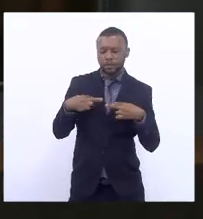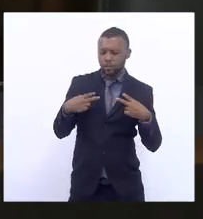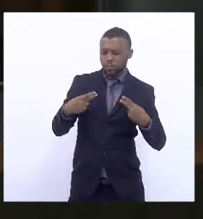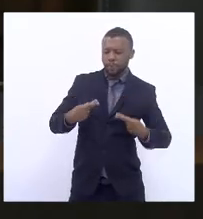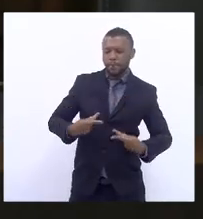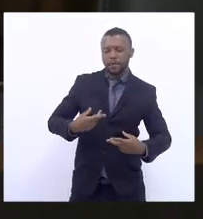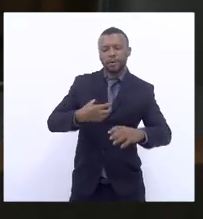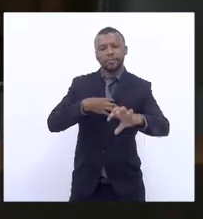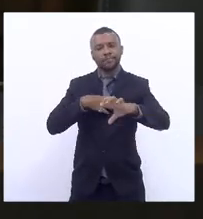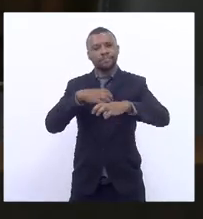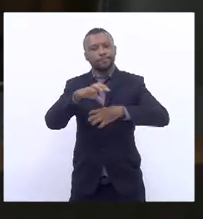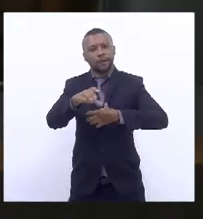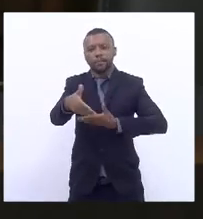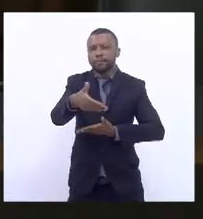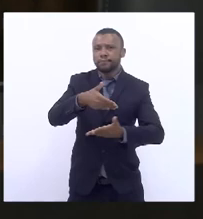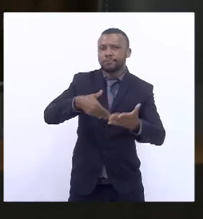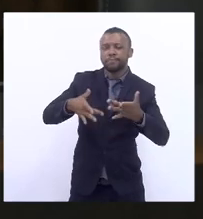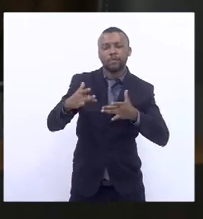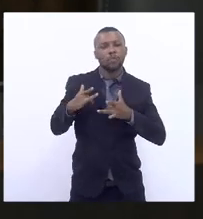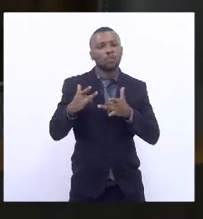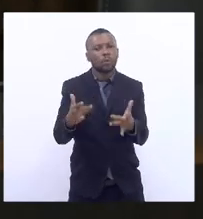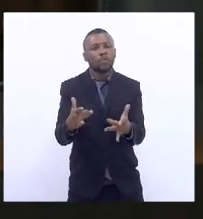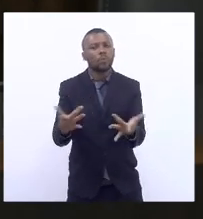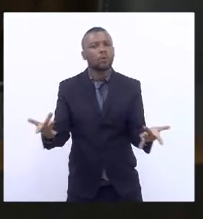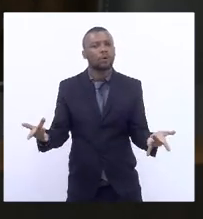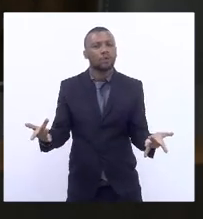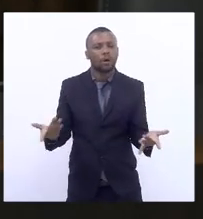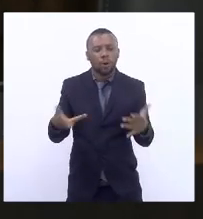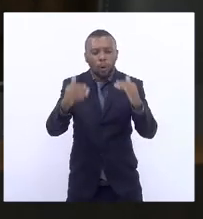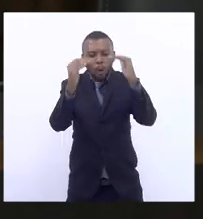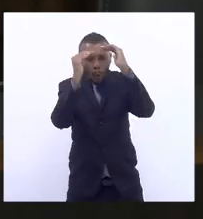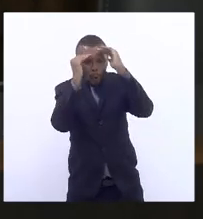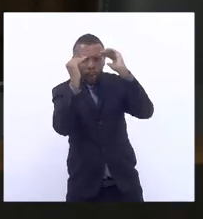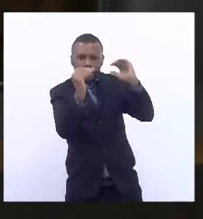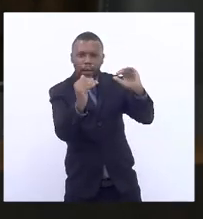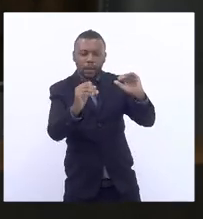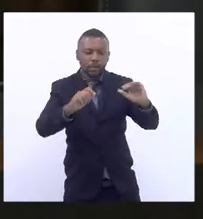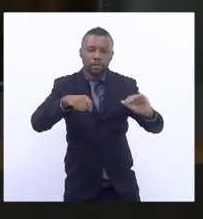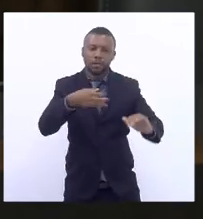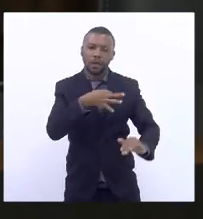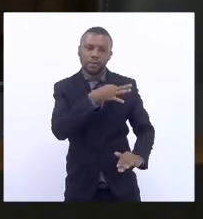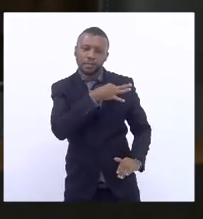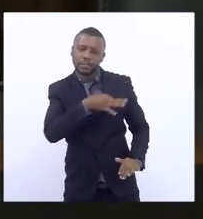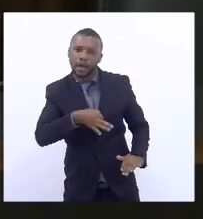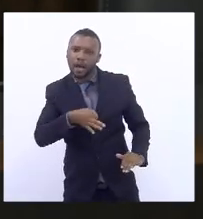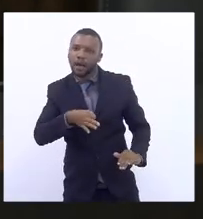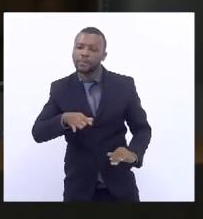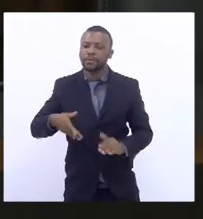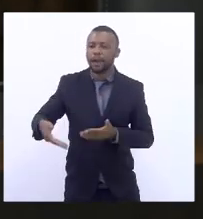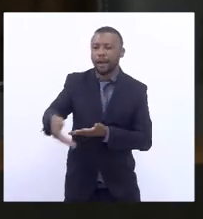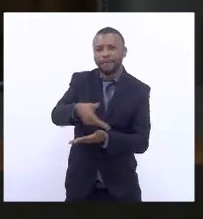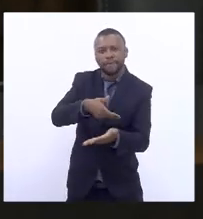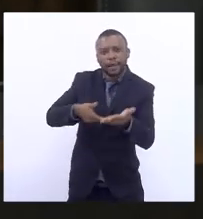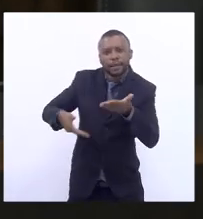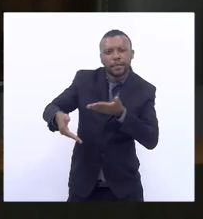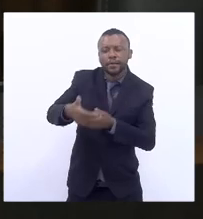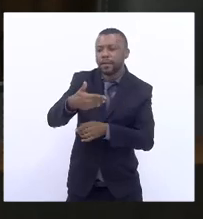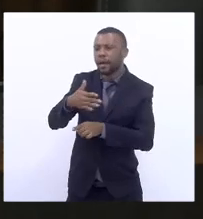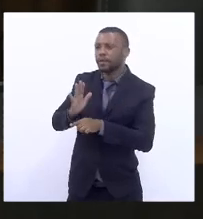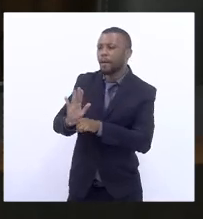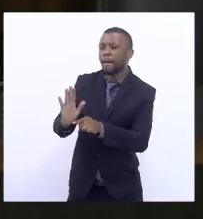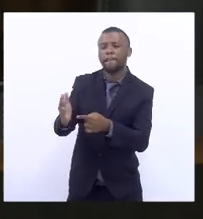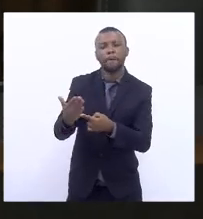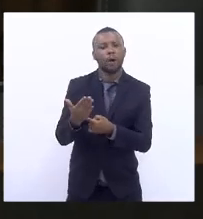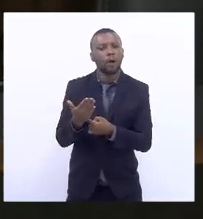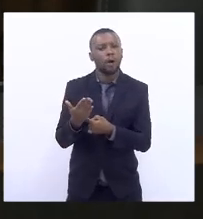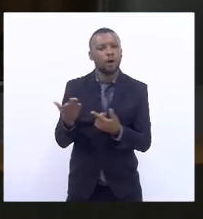humanitário? Onde está o respeito, a dignidade e a fraternidade? Aí,